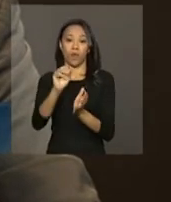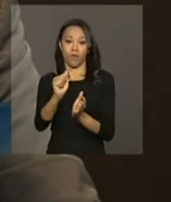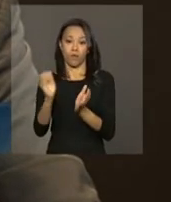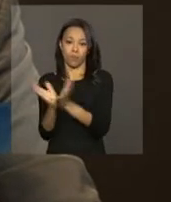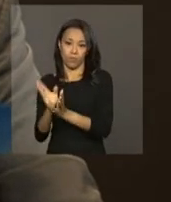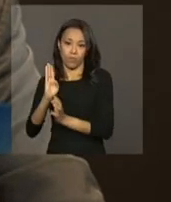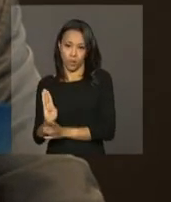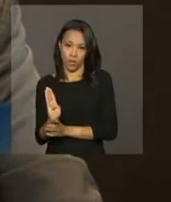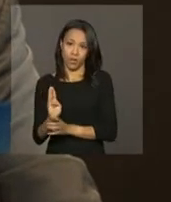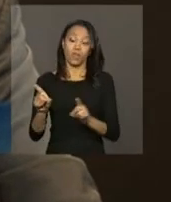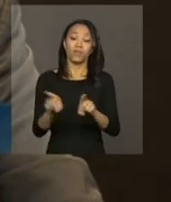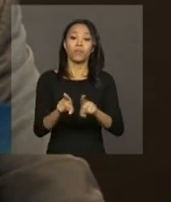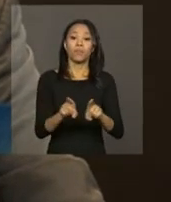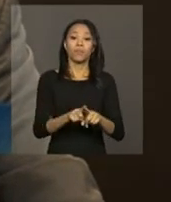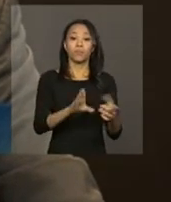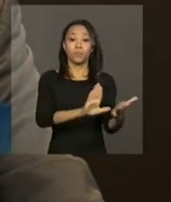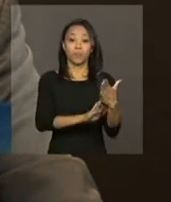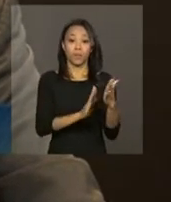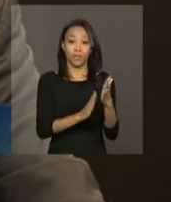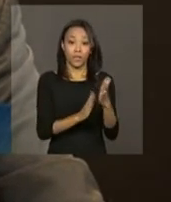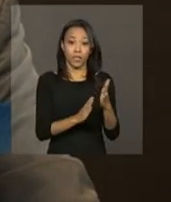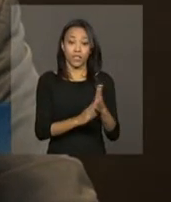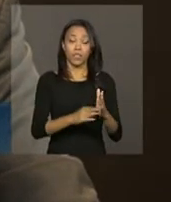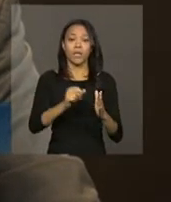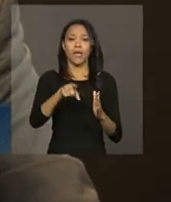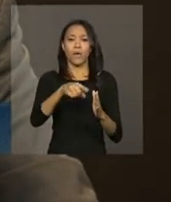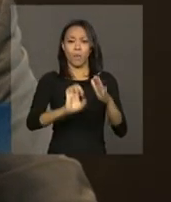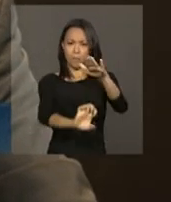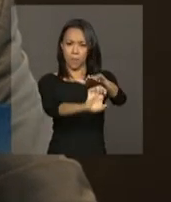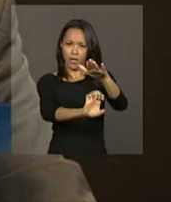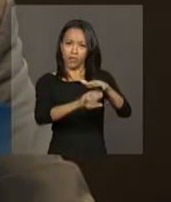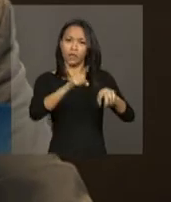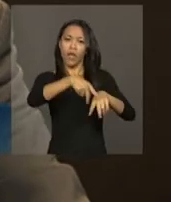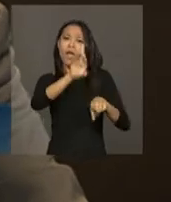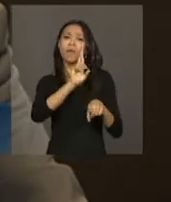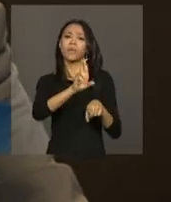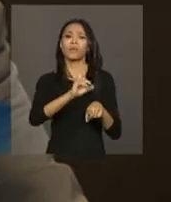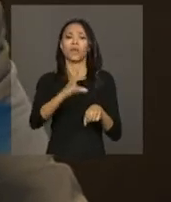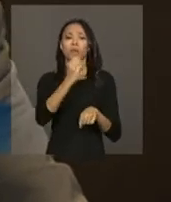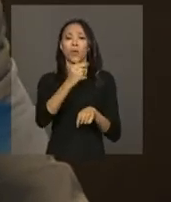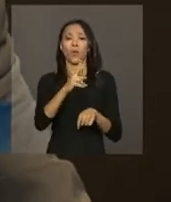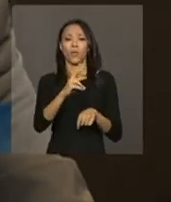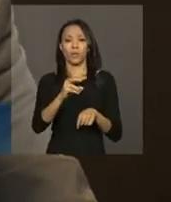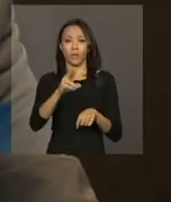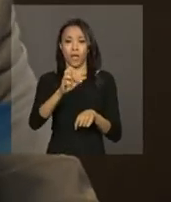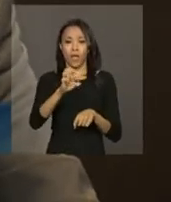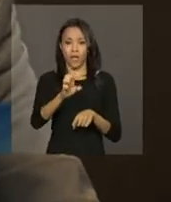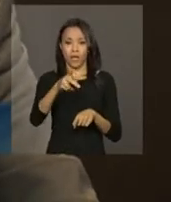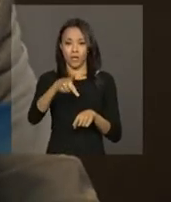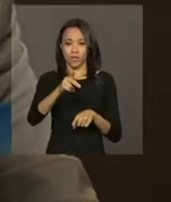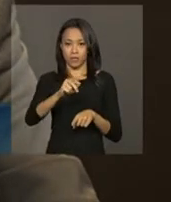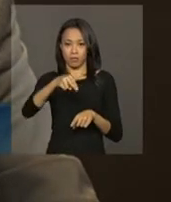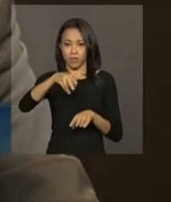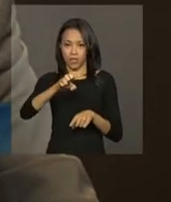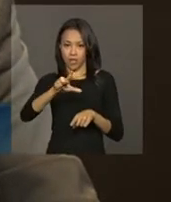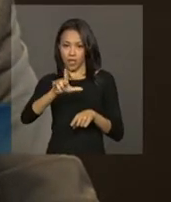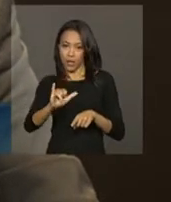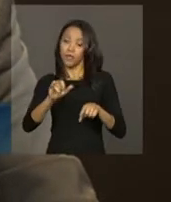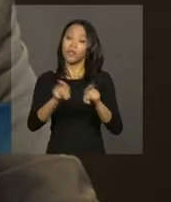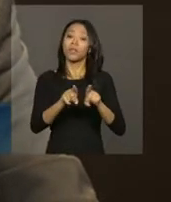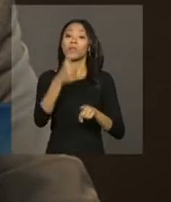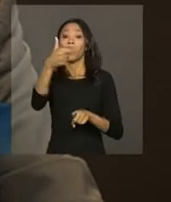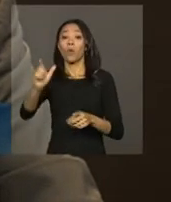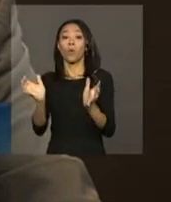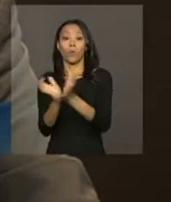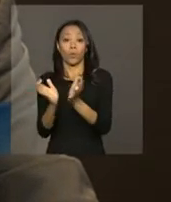proponente Abengoa construção Brasil limitada representado pela corretora espinelli proponente consórcio ie